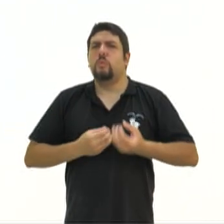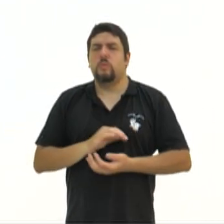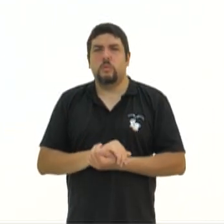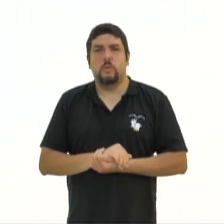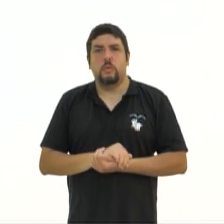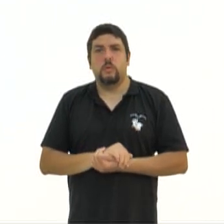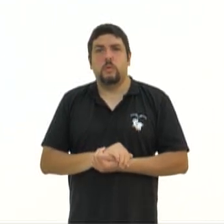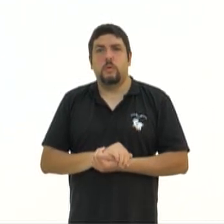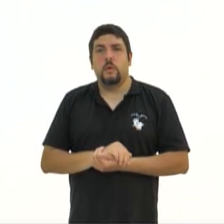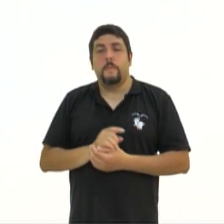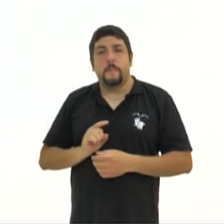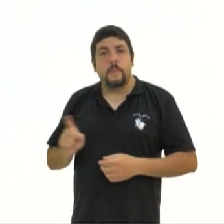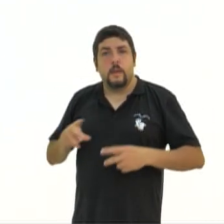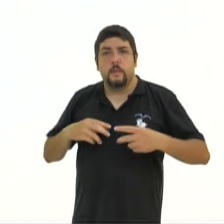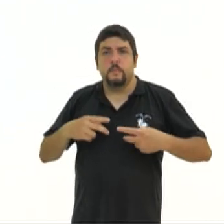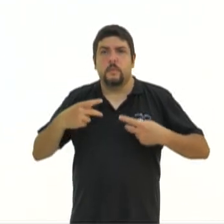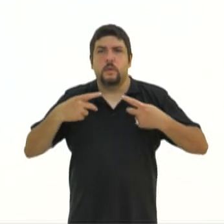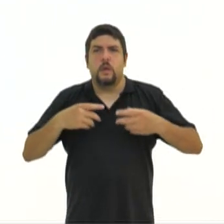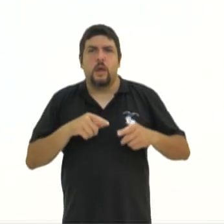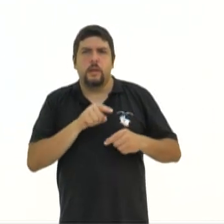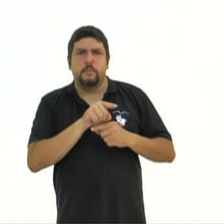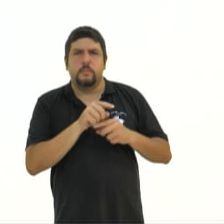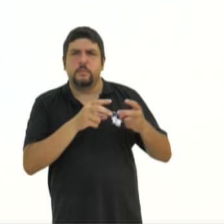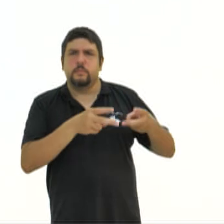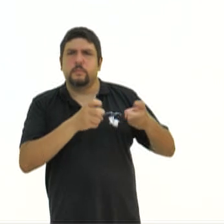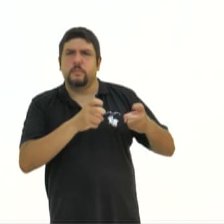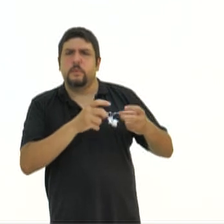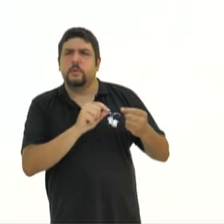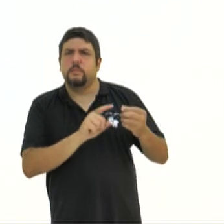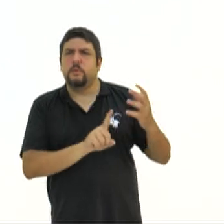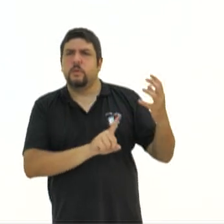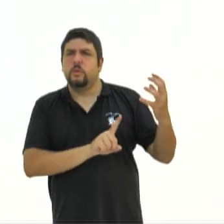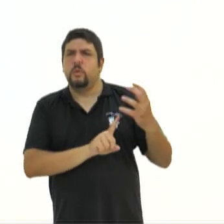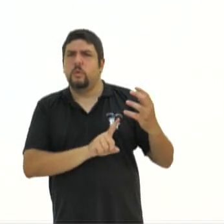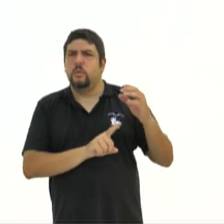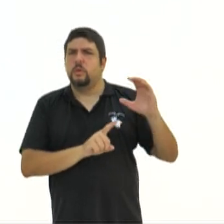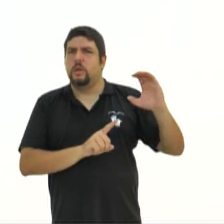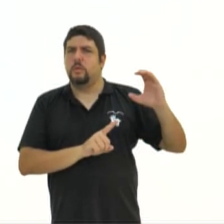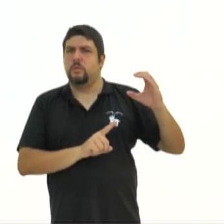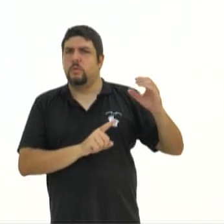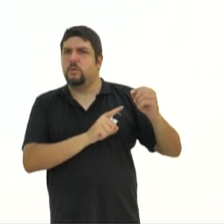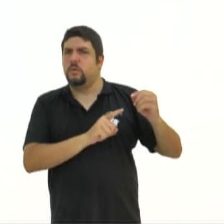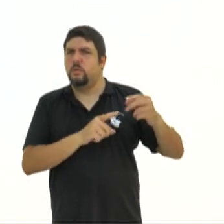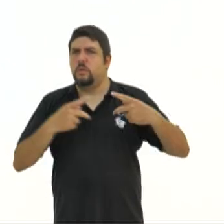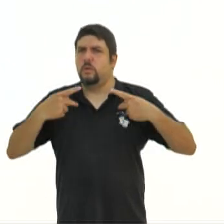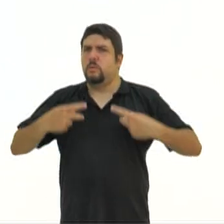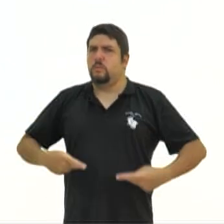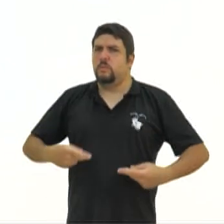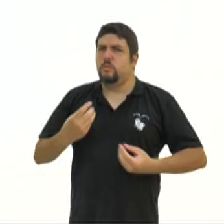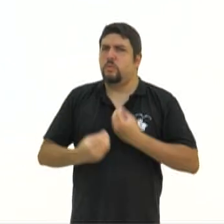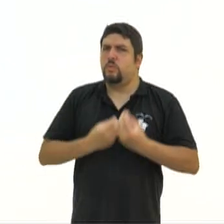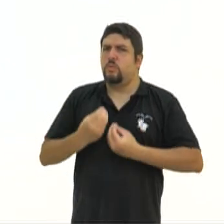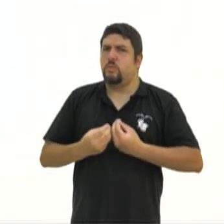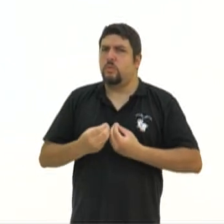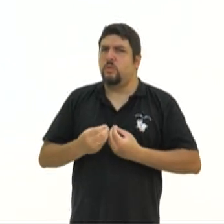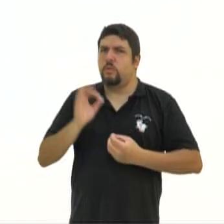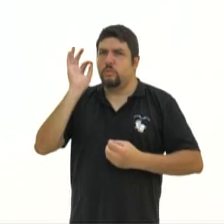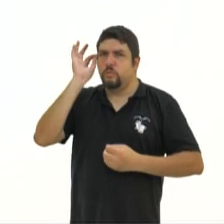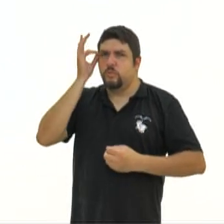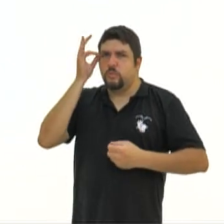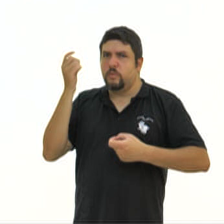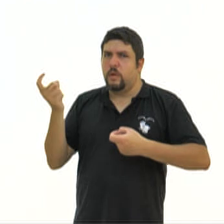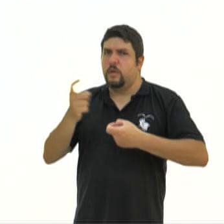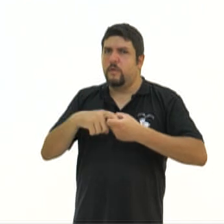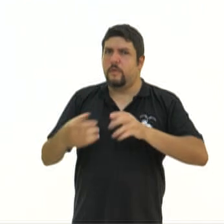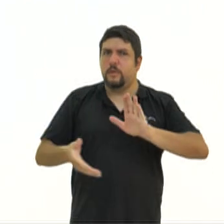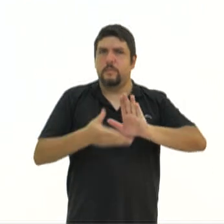que Descartes assume diante ali do seu procedimento de dúvida metódica? Respondam aí, daqui a pouquinho a gente volta